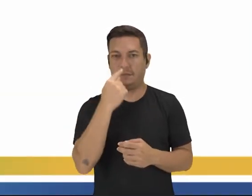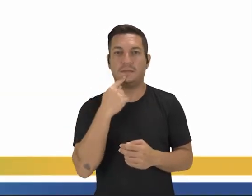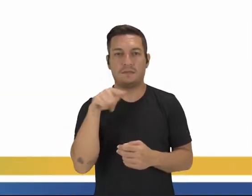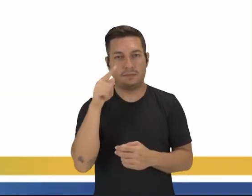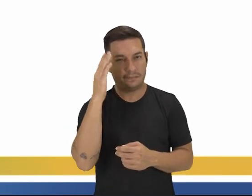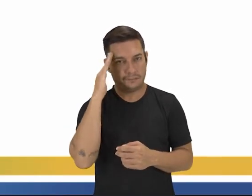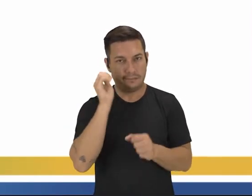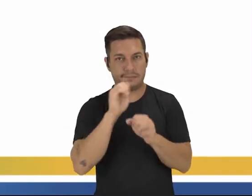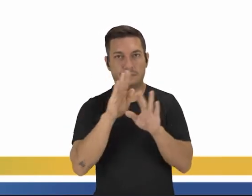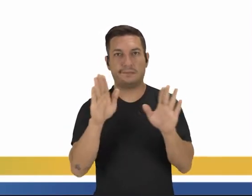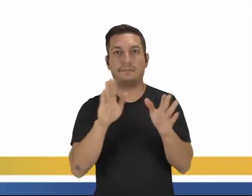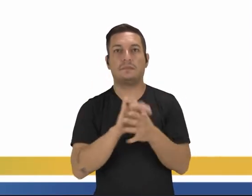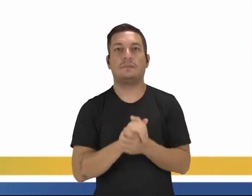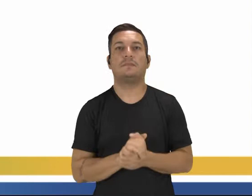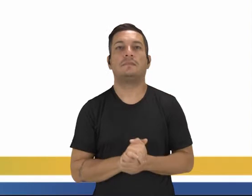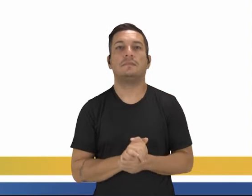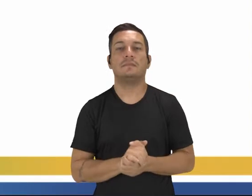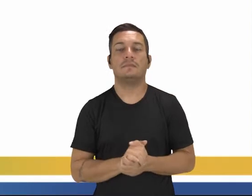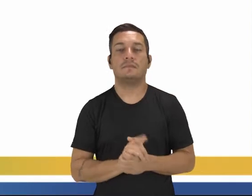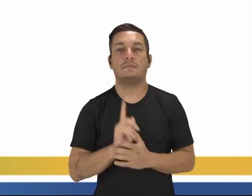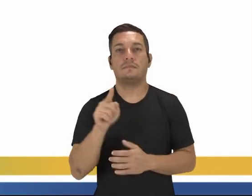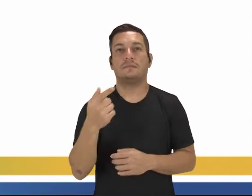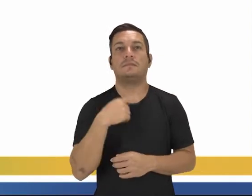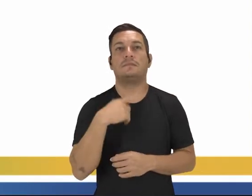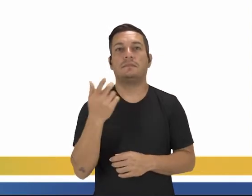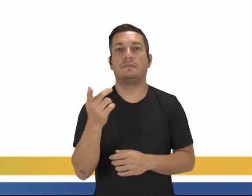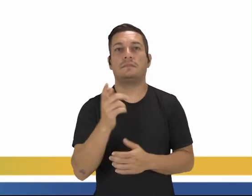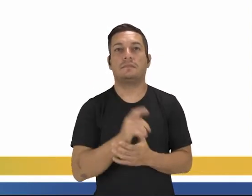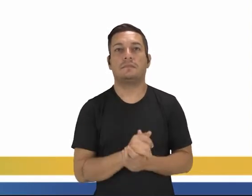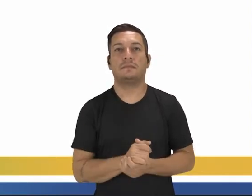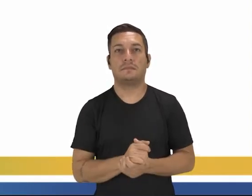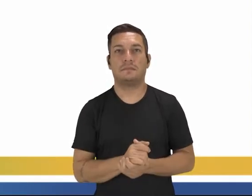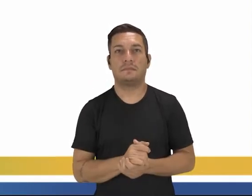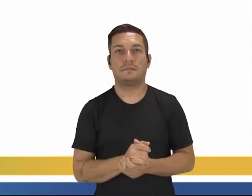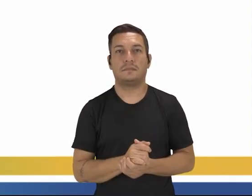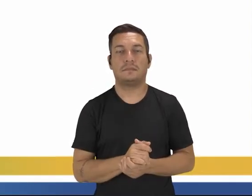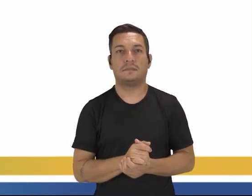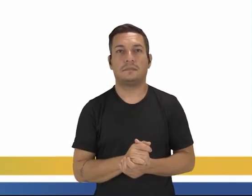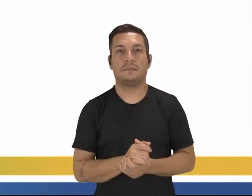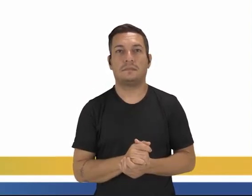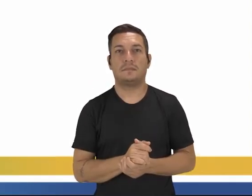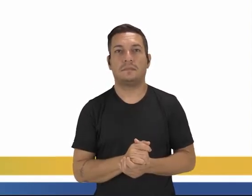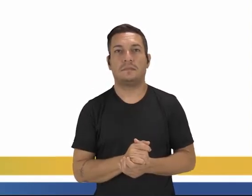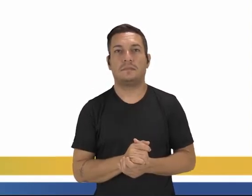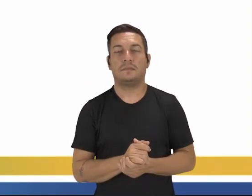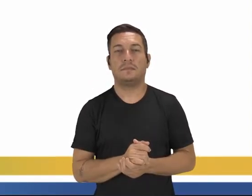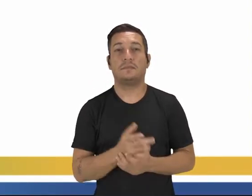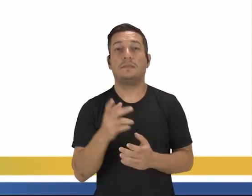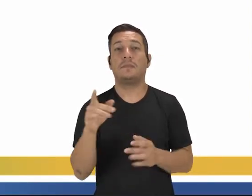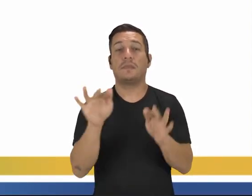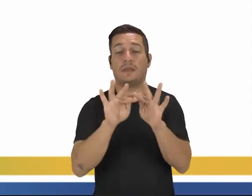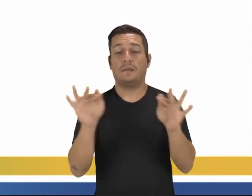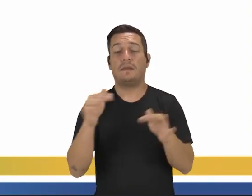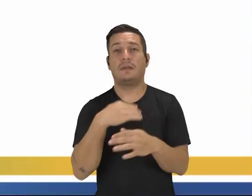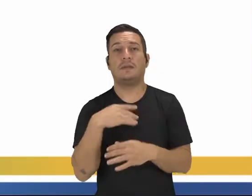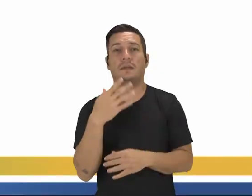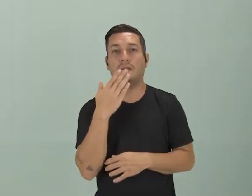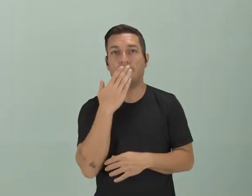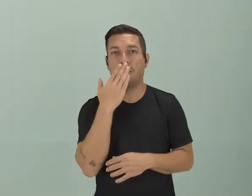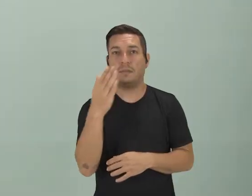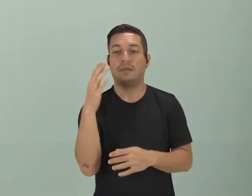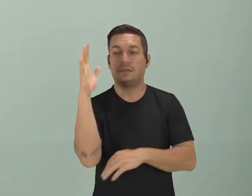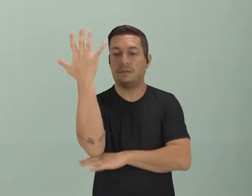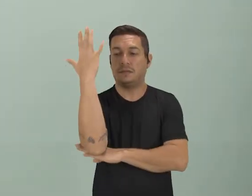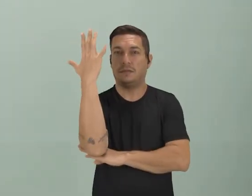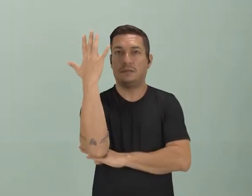entenderem. A próxima, não le pidas peras al olmo, ou seja, não peça que uma